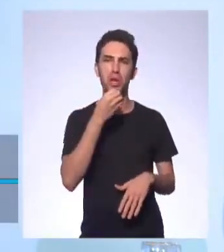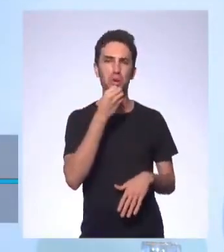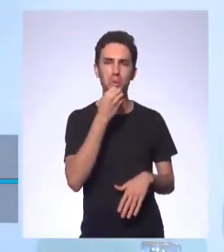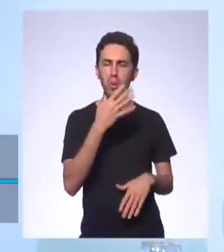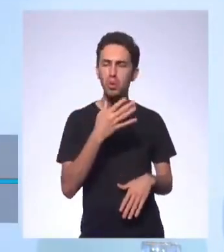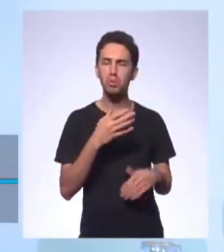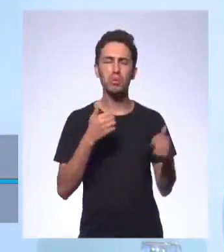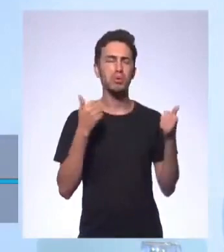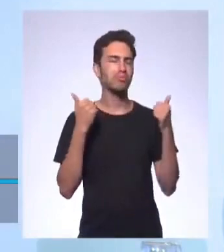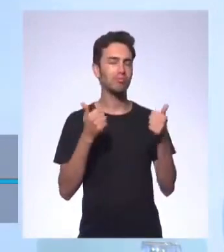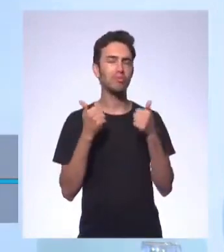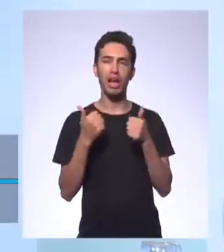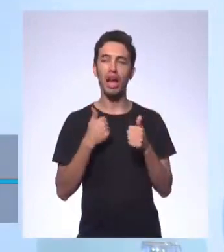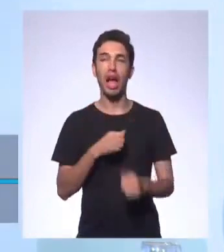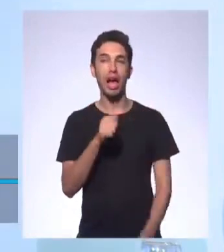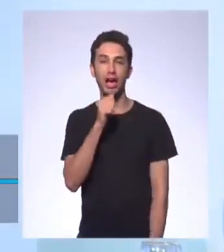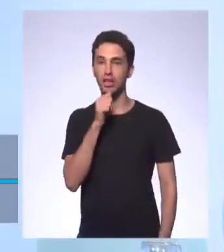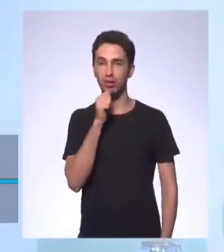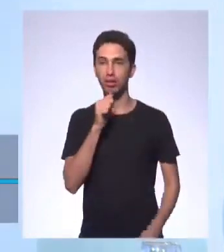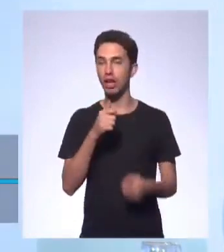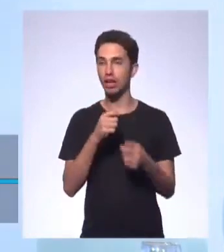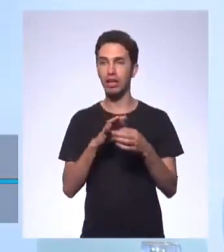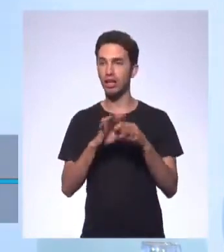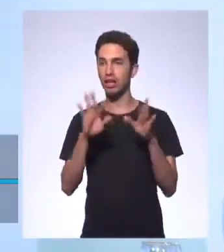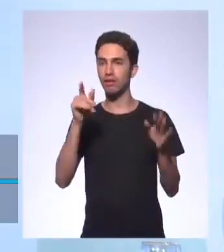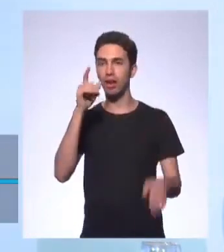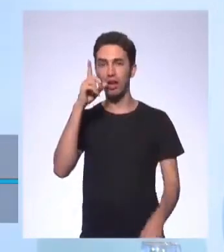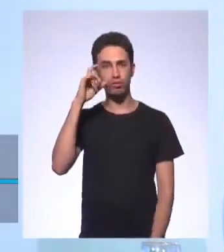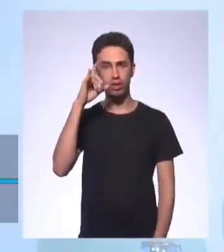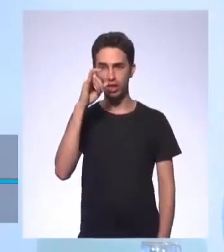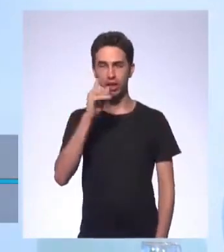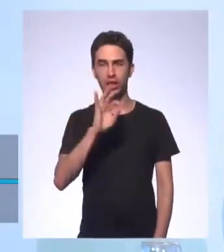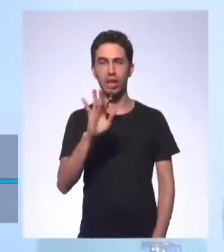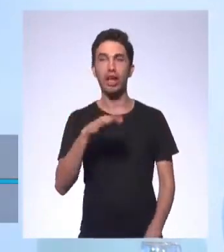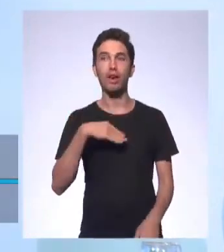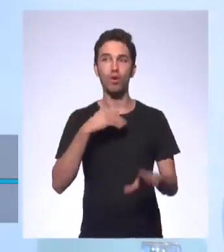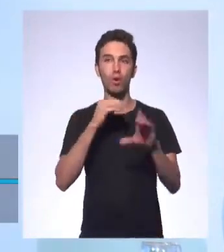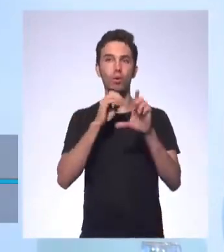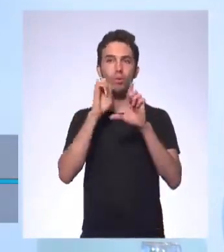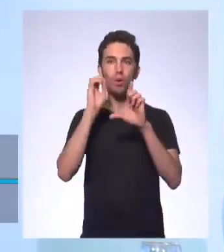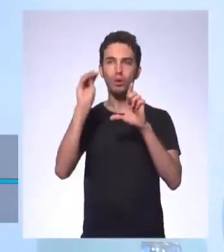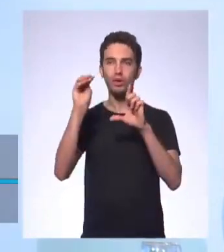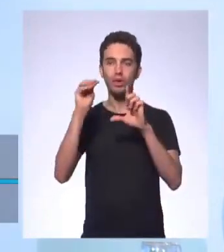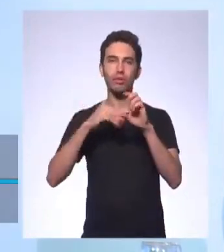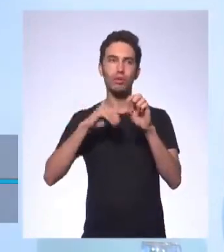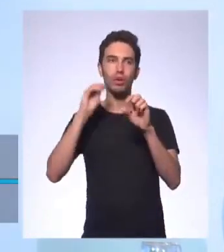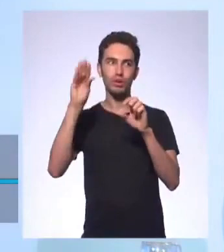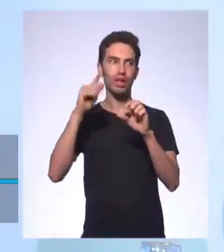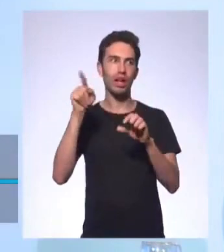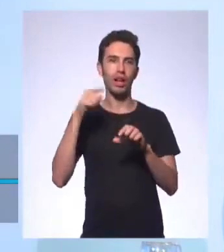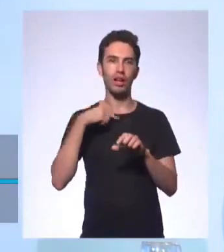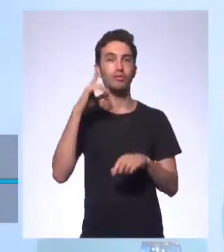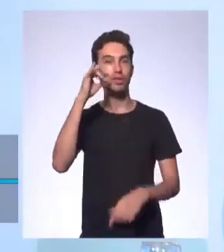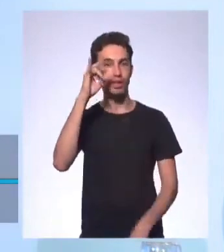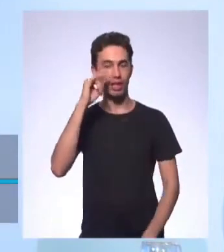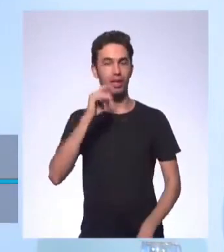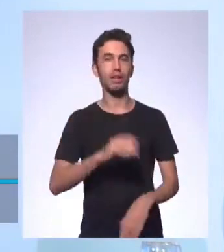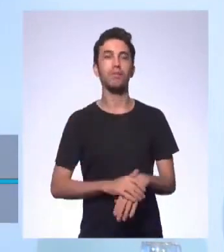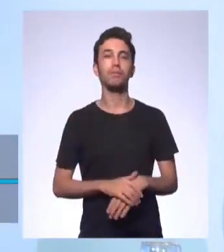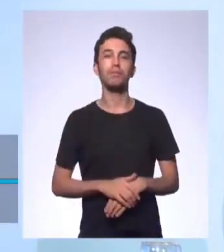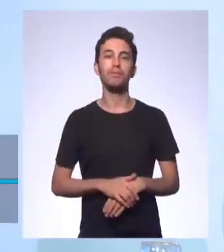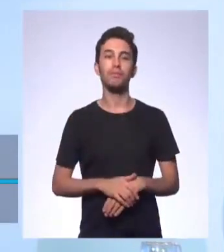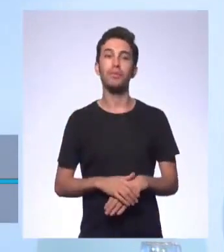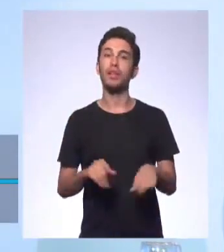aulas, ainda não está lá no Instagram. Eu vou postar essa semana, prometo, assim que eu tiver um tempo, tá? Vou postar no Instagram. E assim, eu